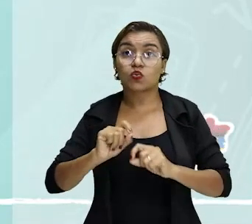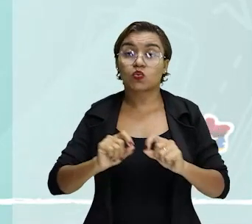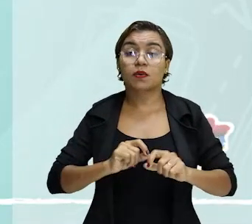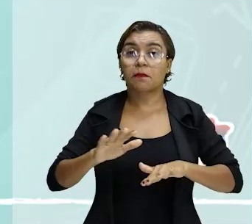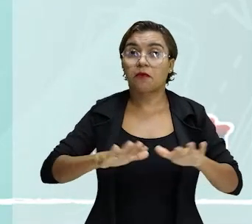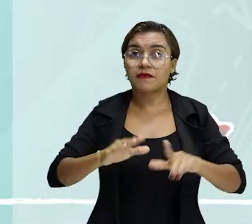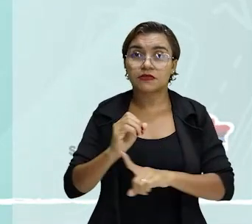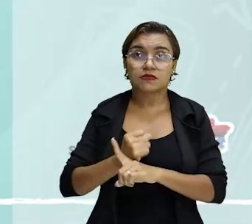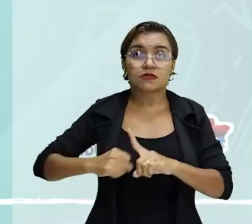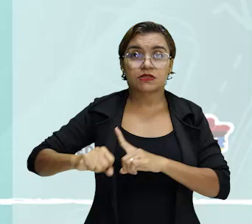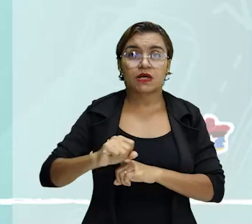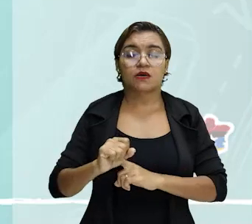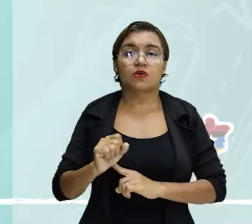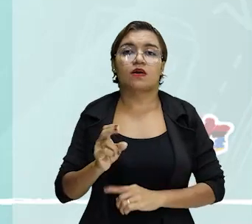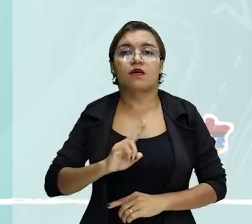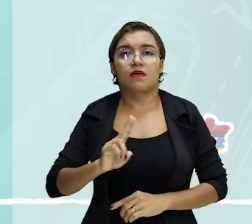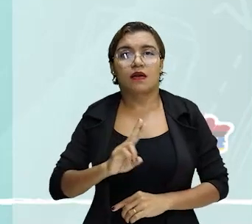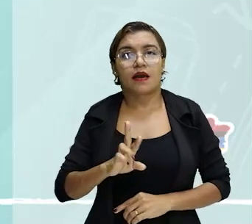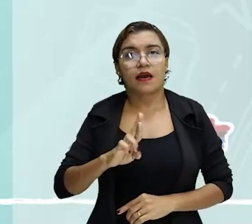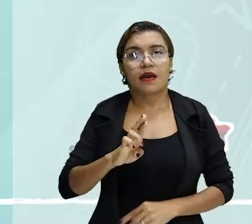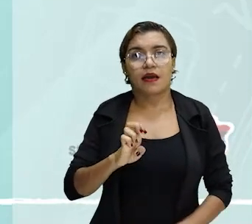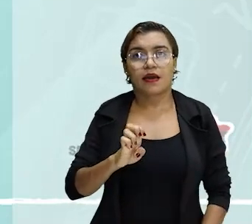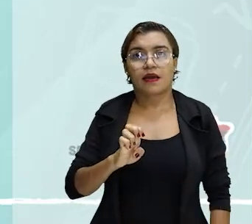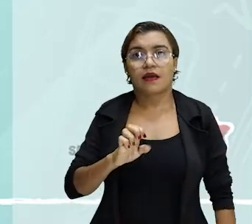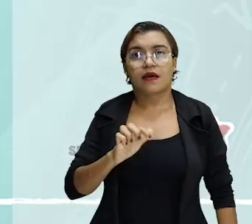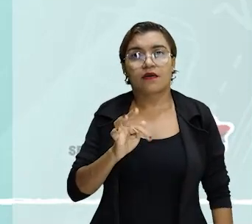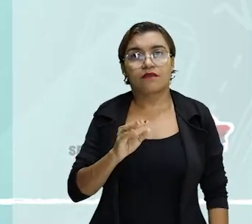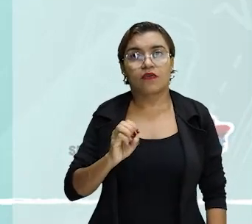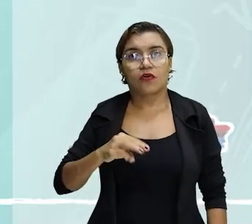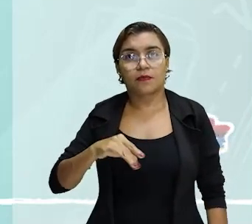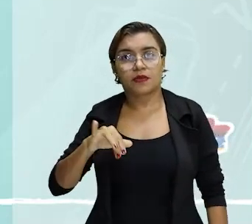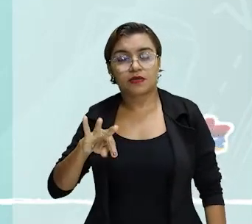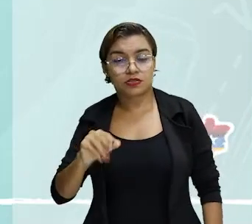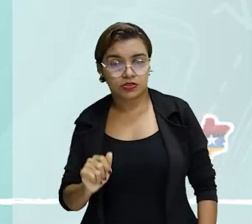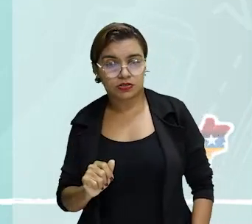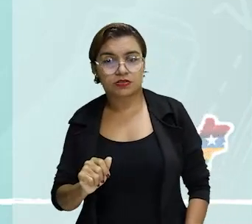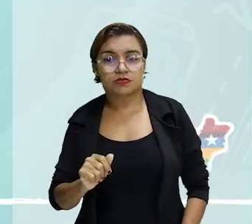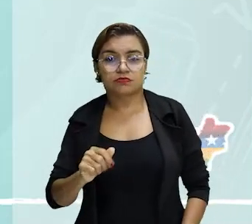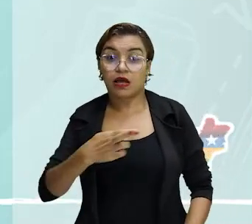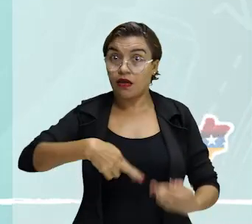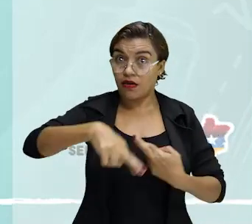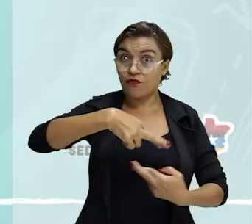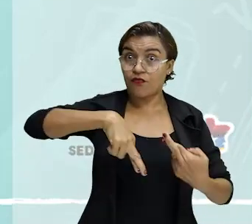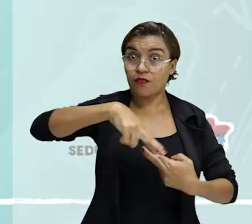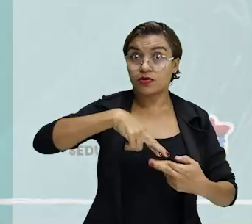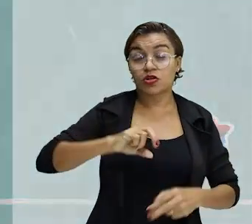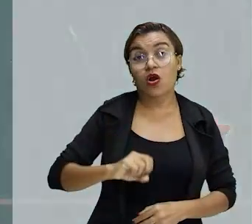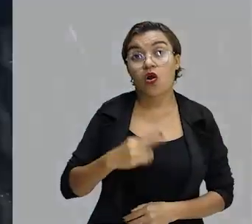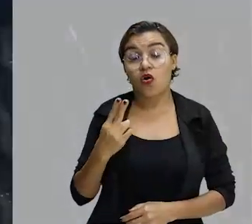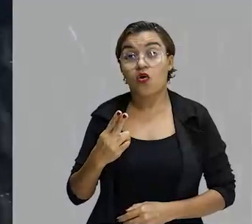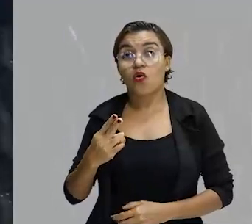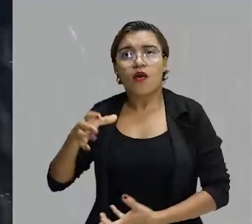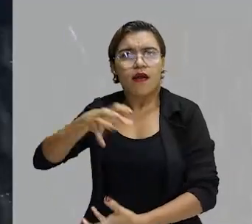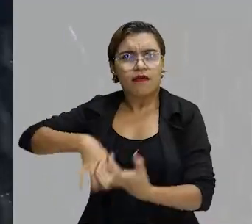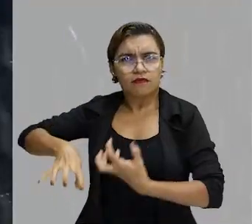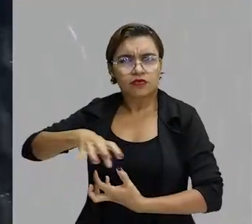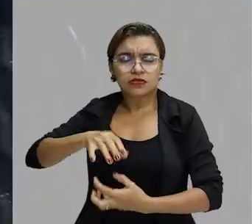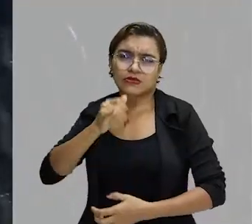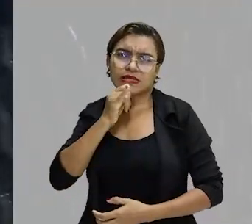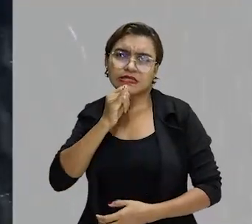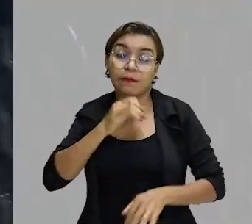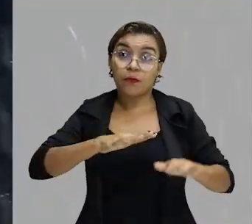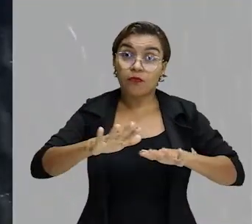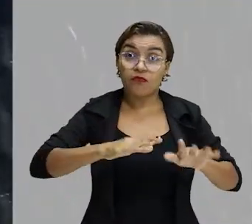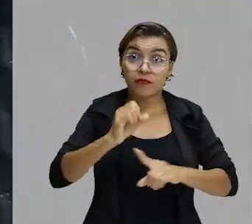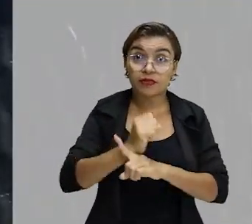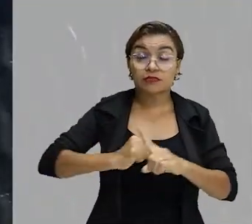gente pode chamar de movimentos reformistas ou movimentos revolucionários. Geralmente o movimento que ele está propondo mudanças,